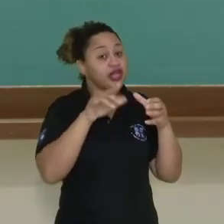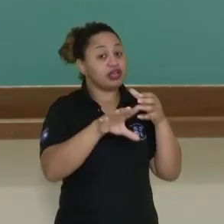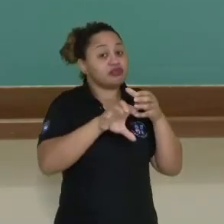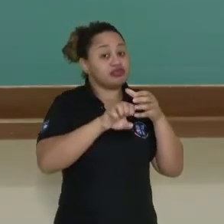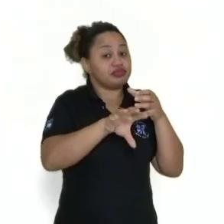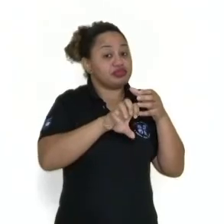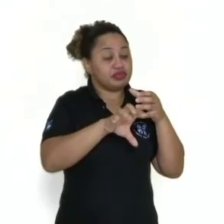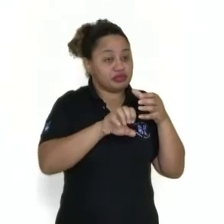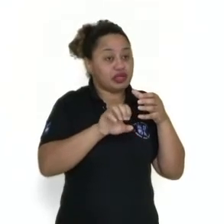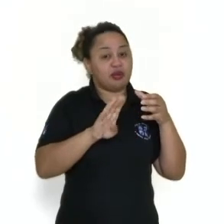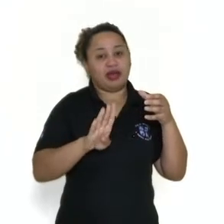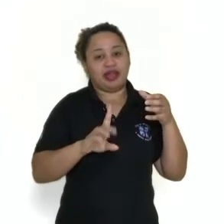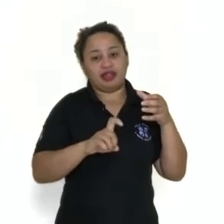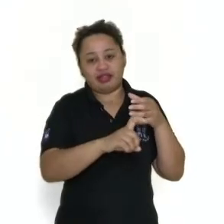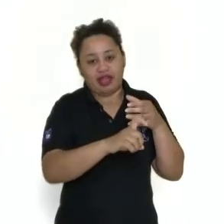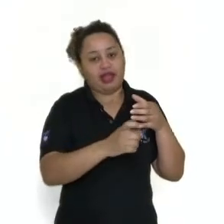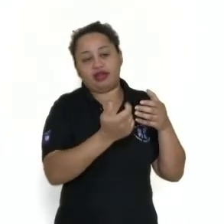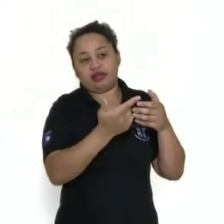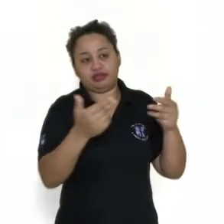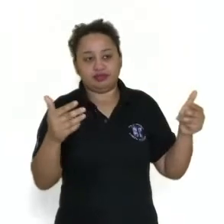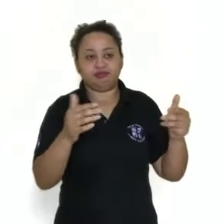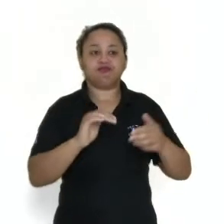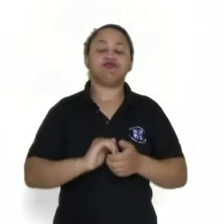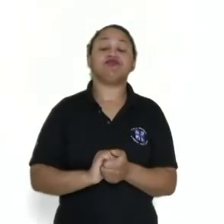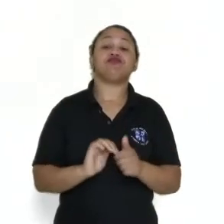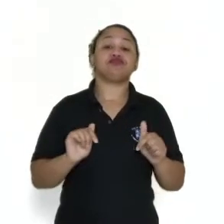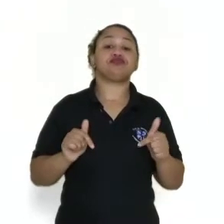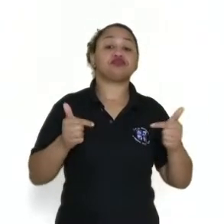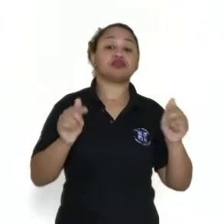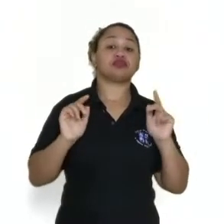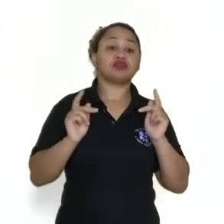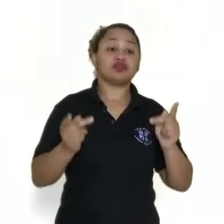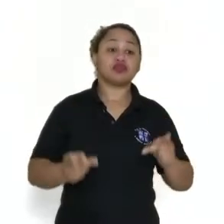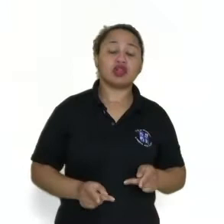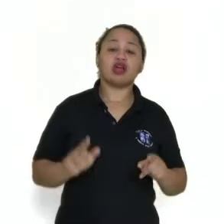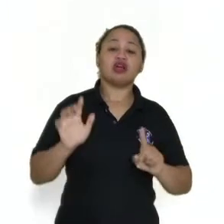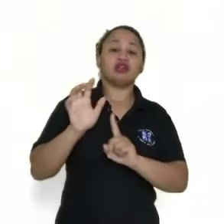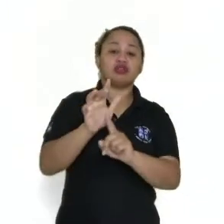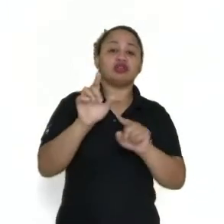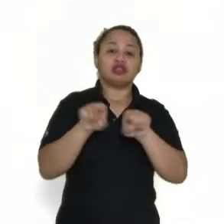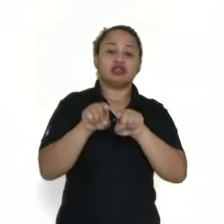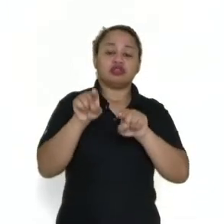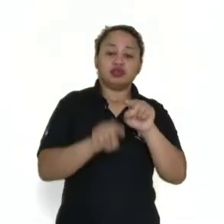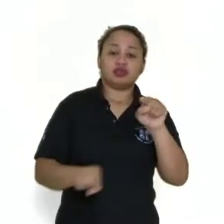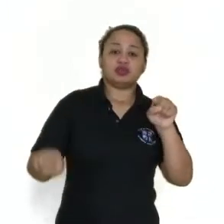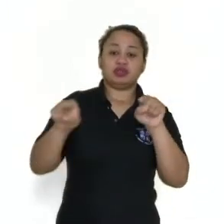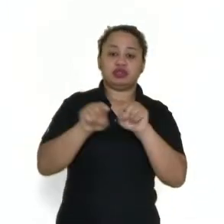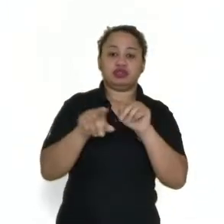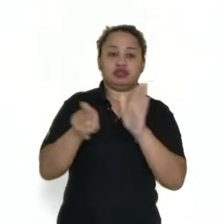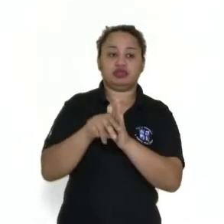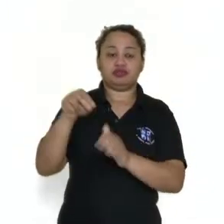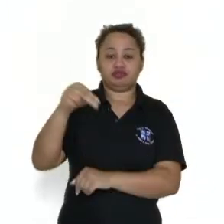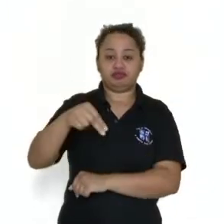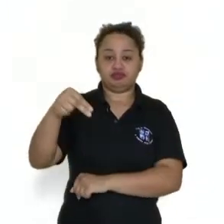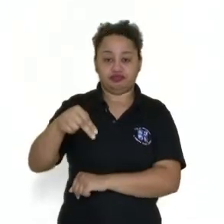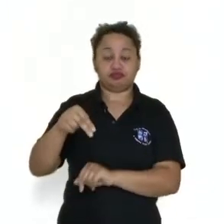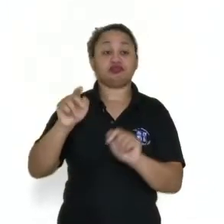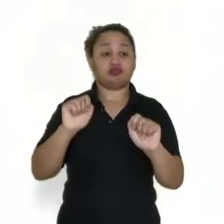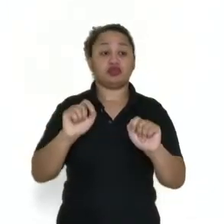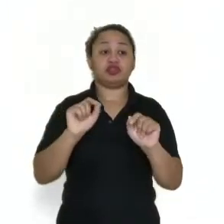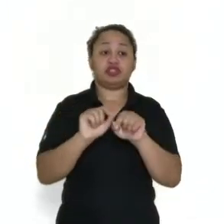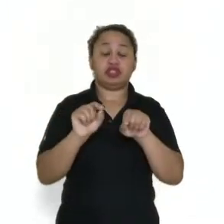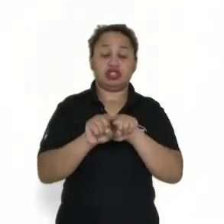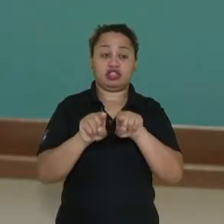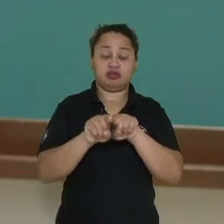Ok? Então vamos lá, gente. Atividades humanas afetam o ciclo do nitrogênio. Então podemos fixar o nitrogênio